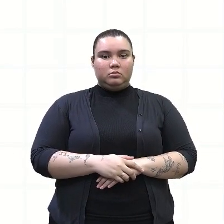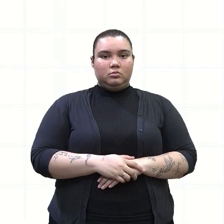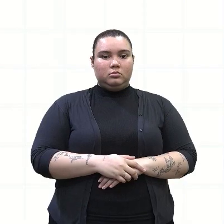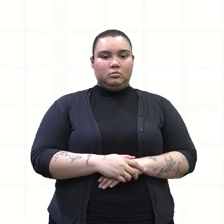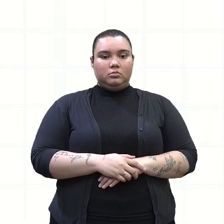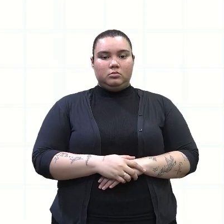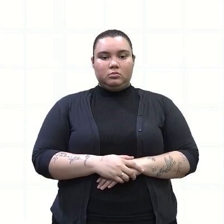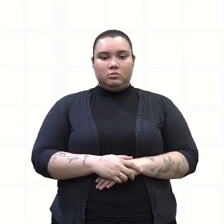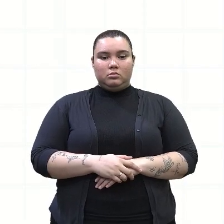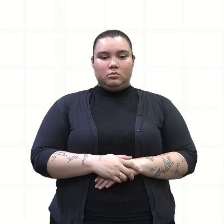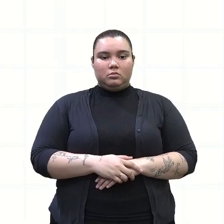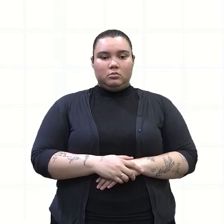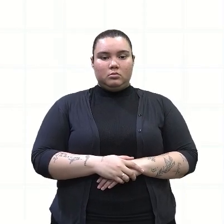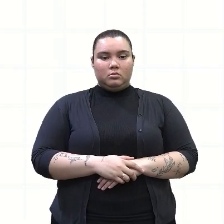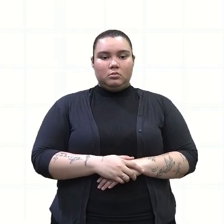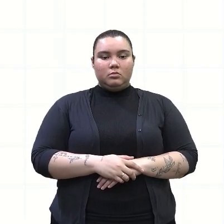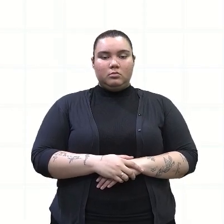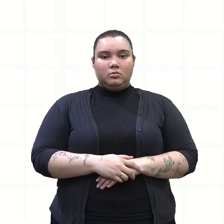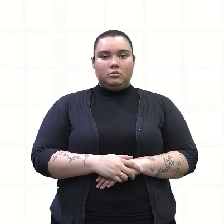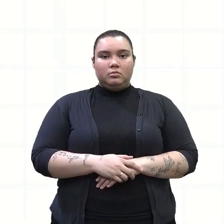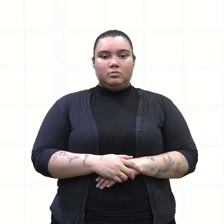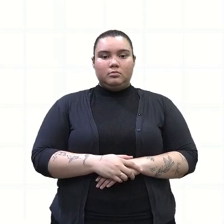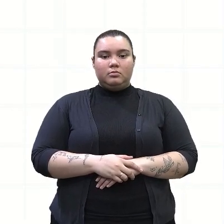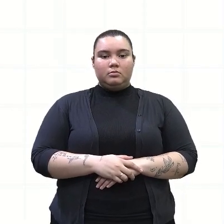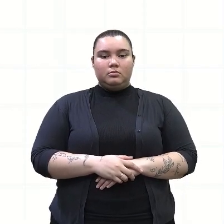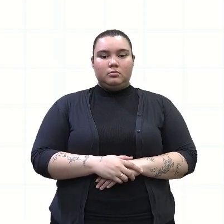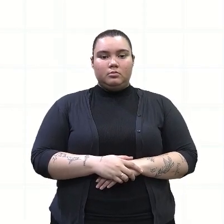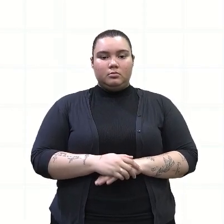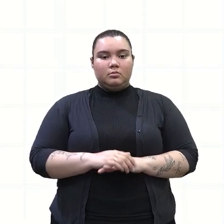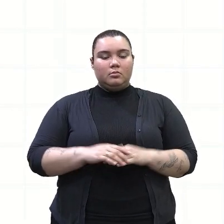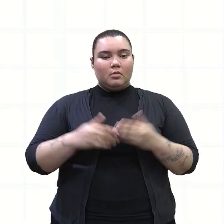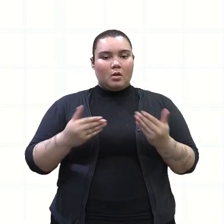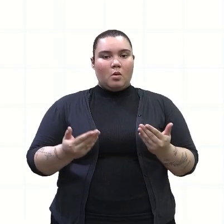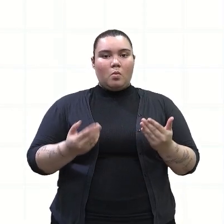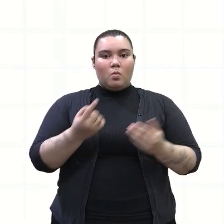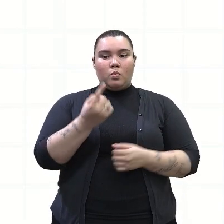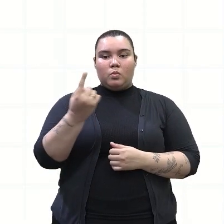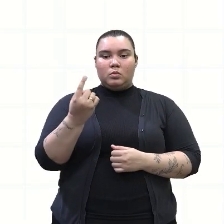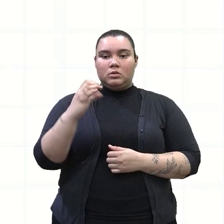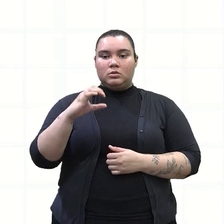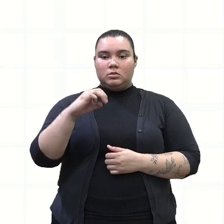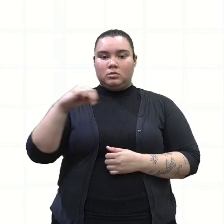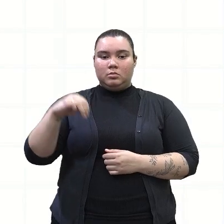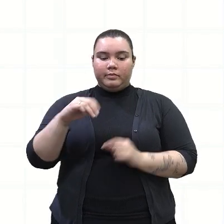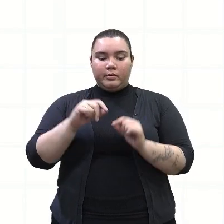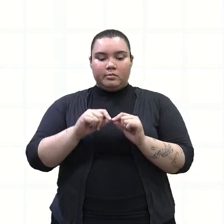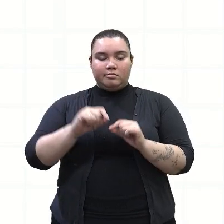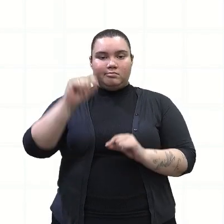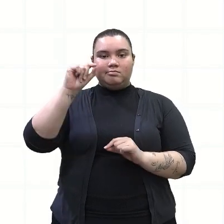91.13 centímetros. Então, é um centímetrozinho a mais, não é? Do que o